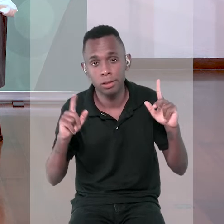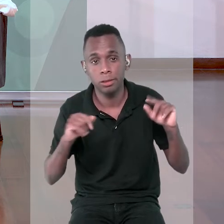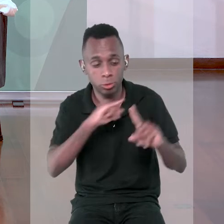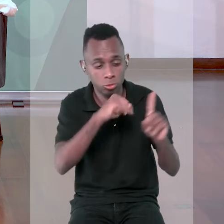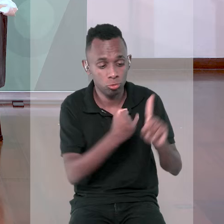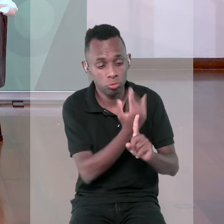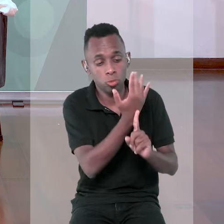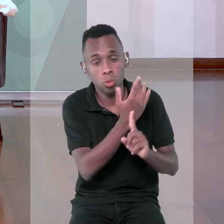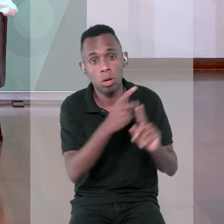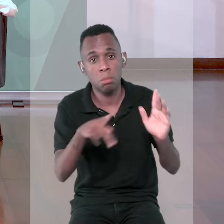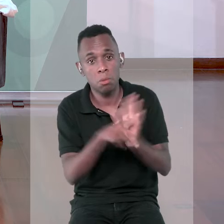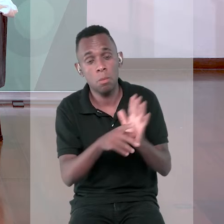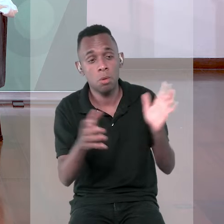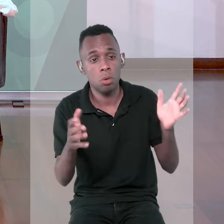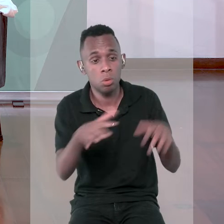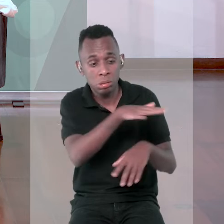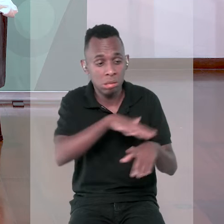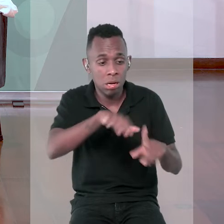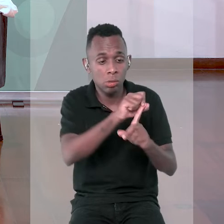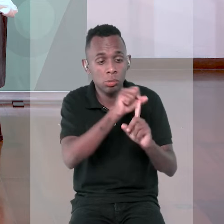d'Arc, na sociedade colonial